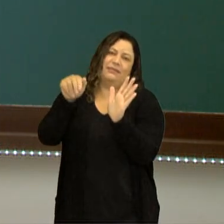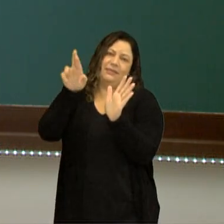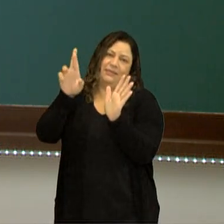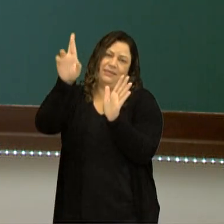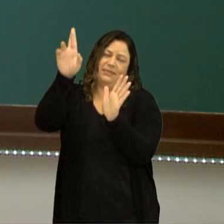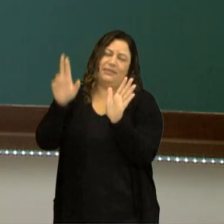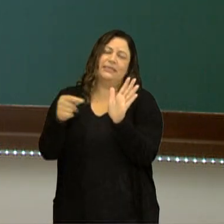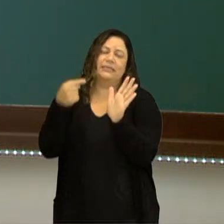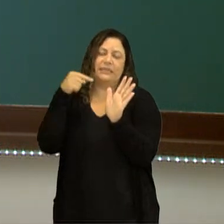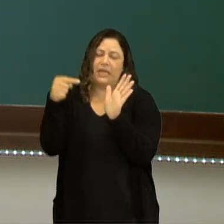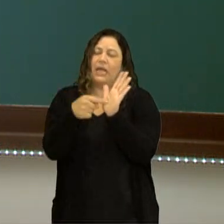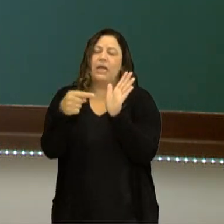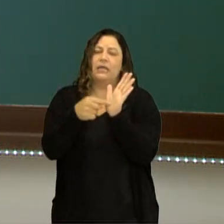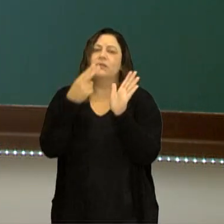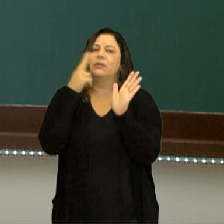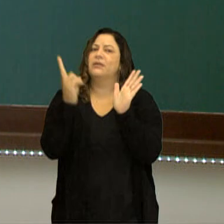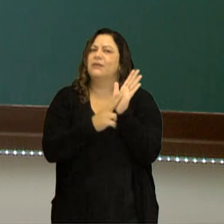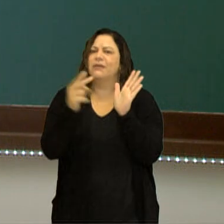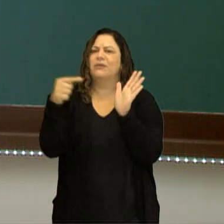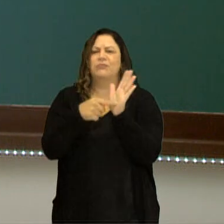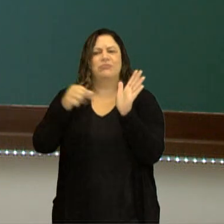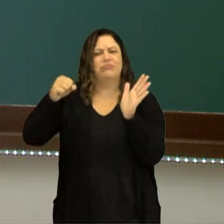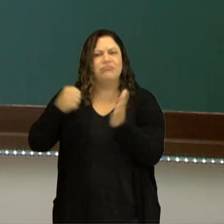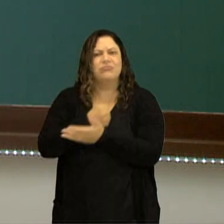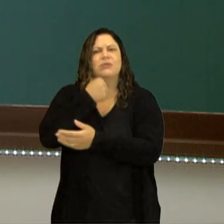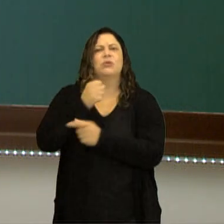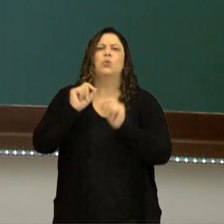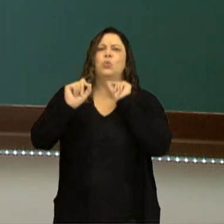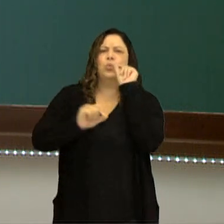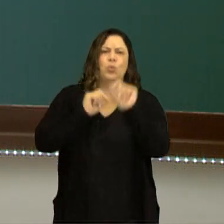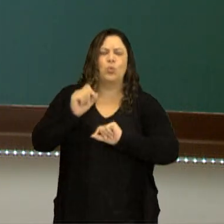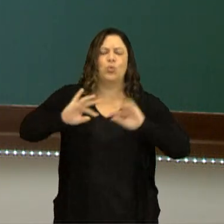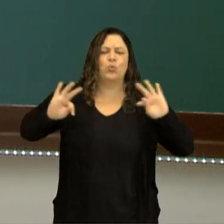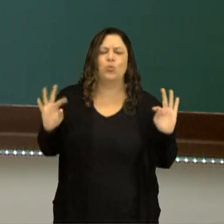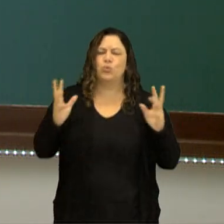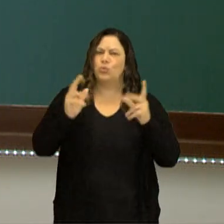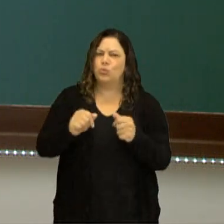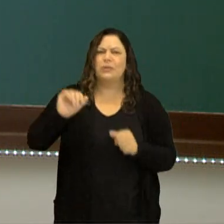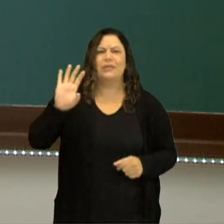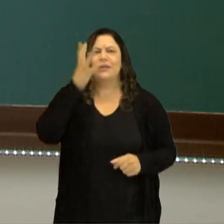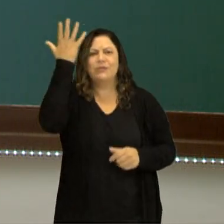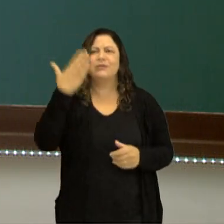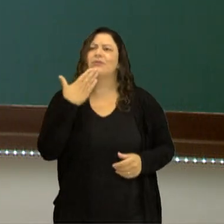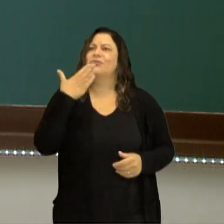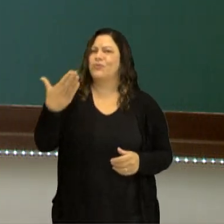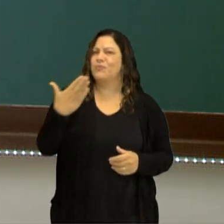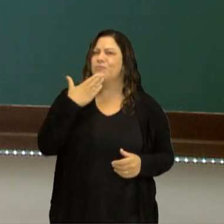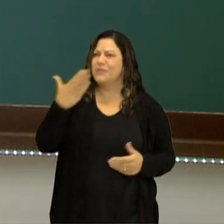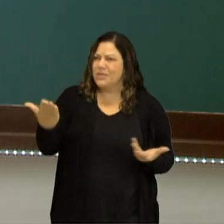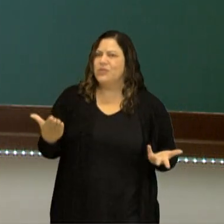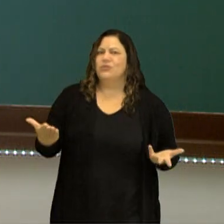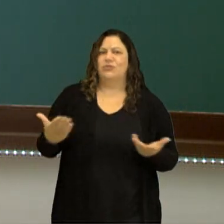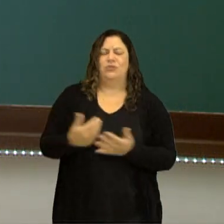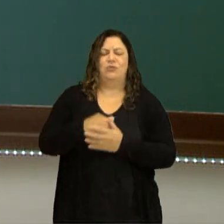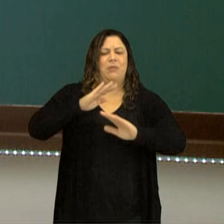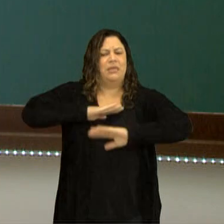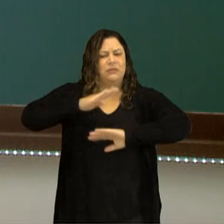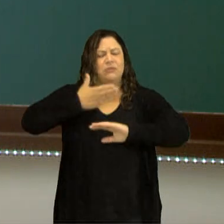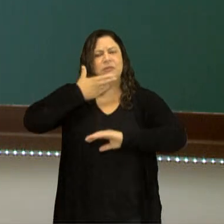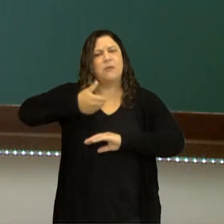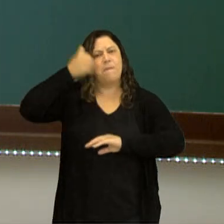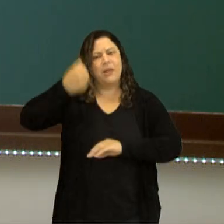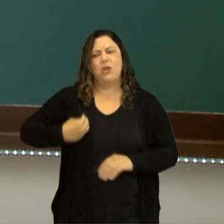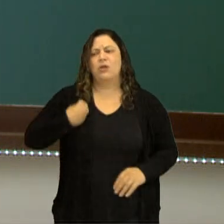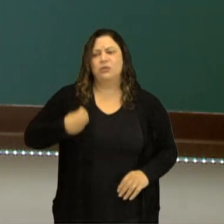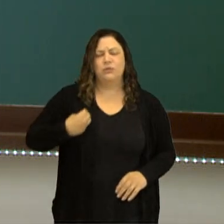carta eles queriam dizer o quanto eles estavam insatisfeitos com tudo isso e estavam pedindo pedindo uma condição melhor de vida,